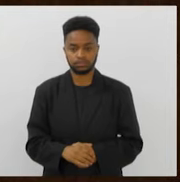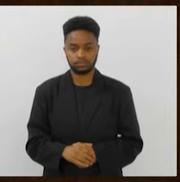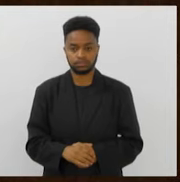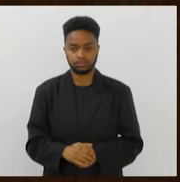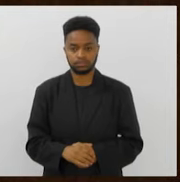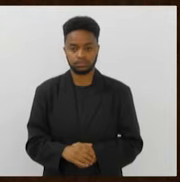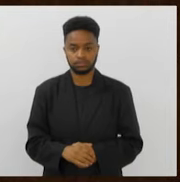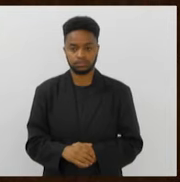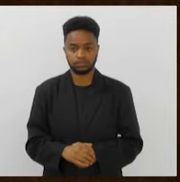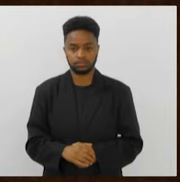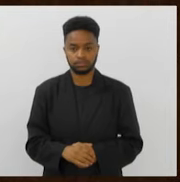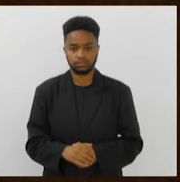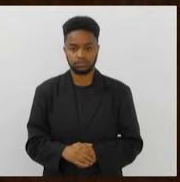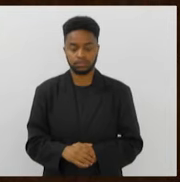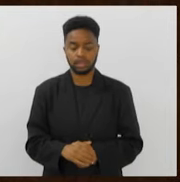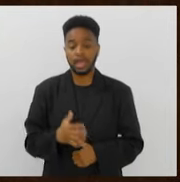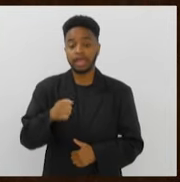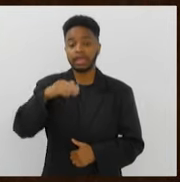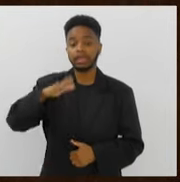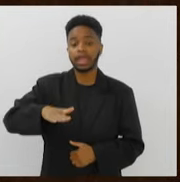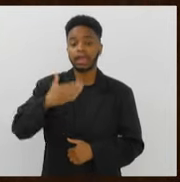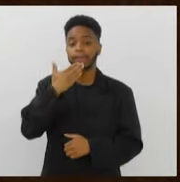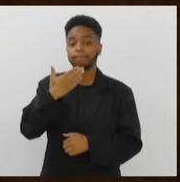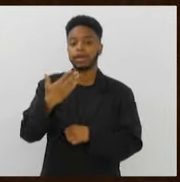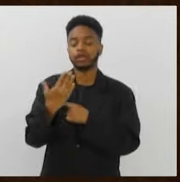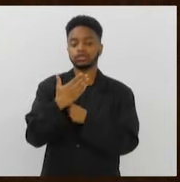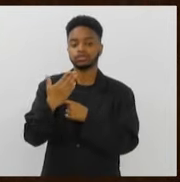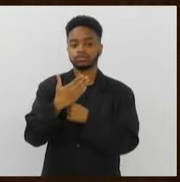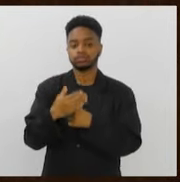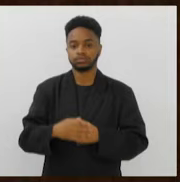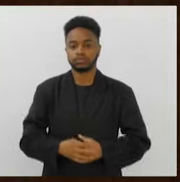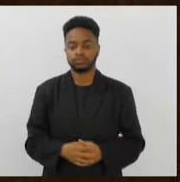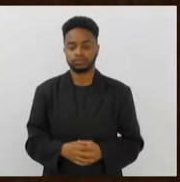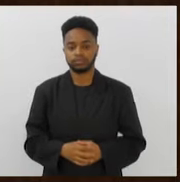A quem ele recorre?